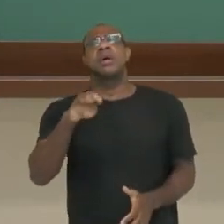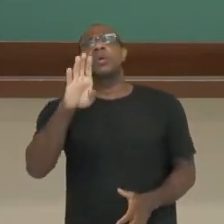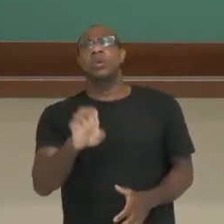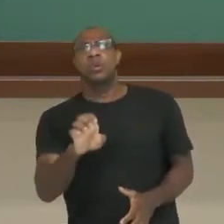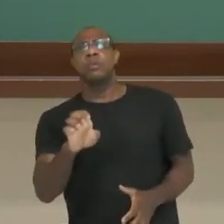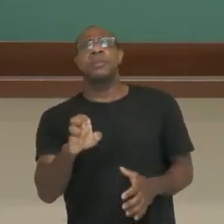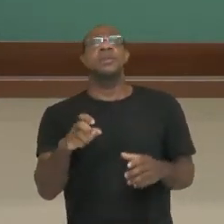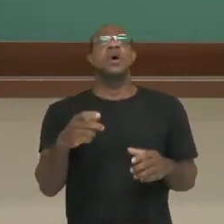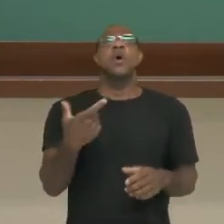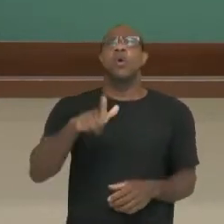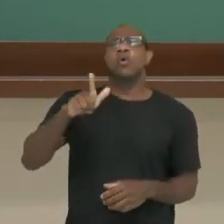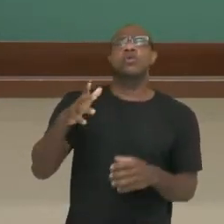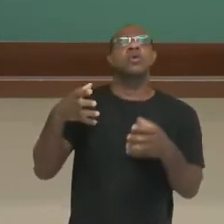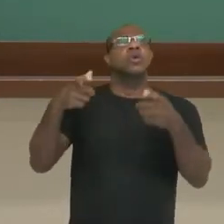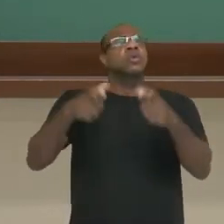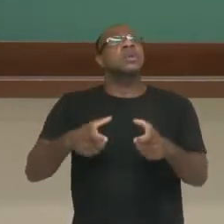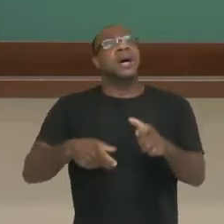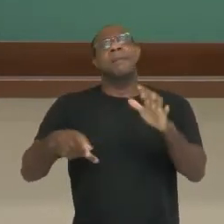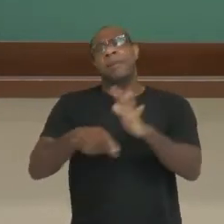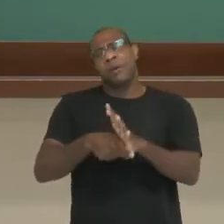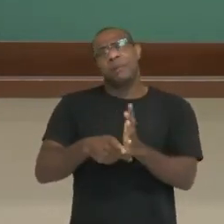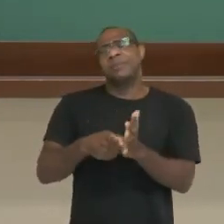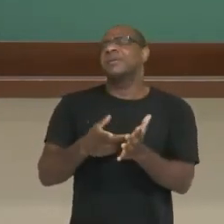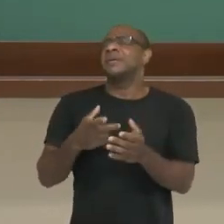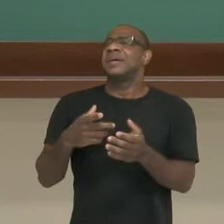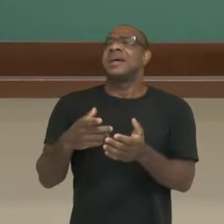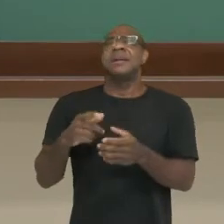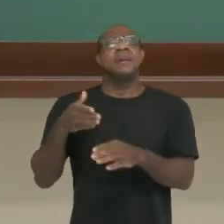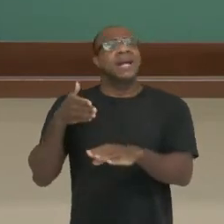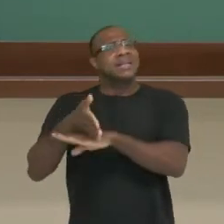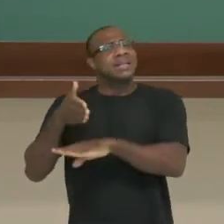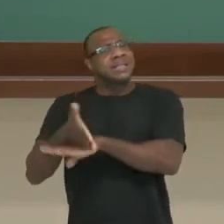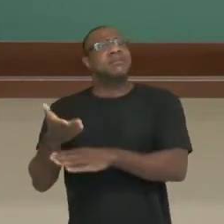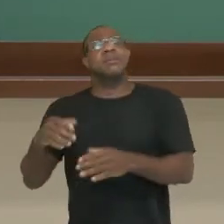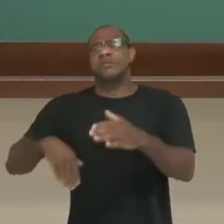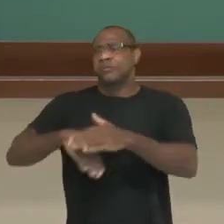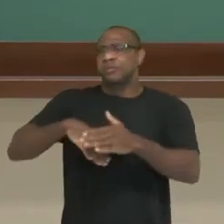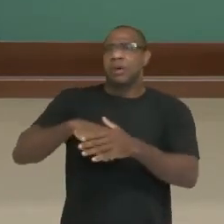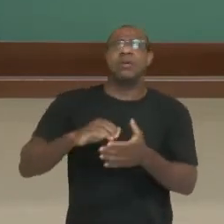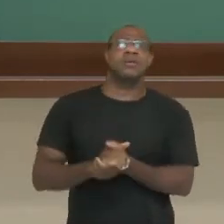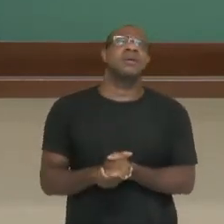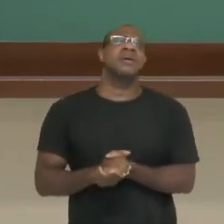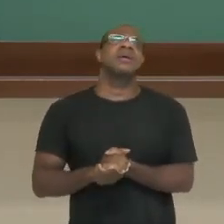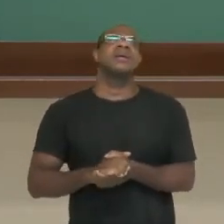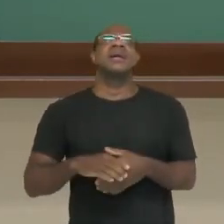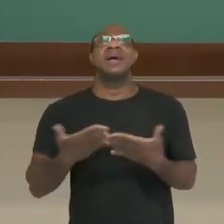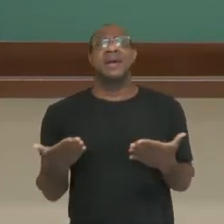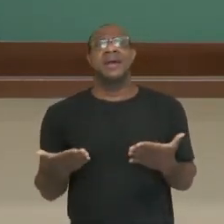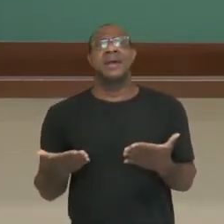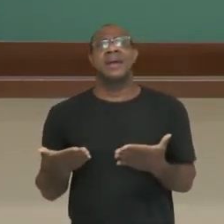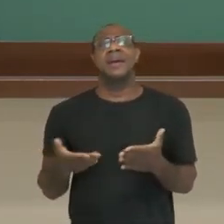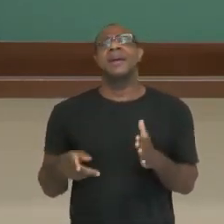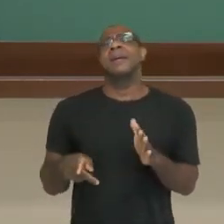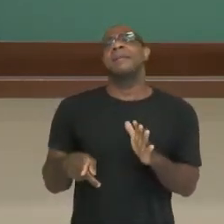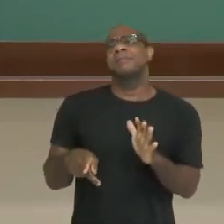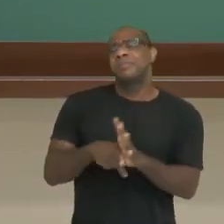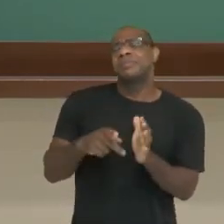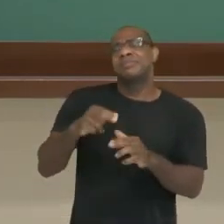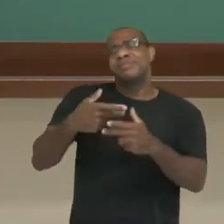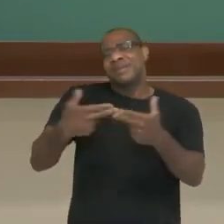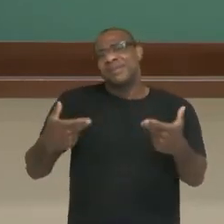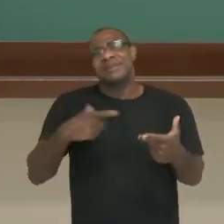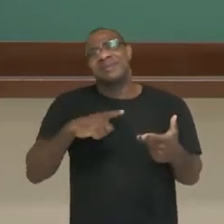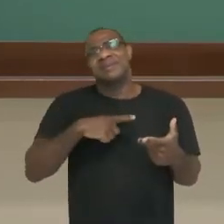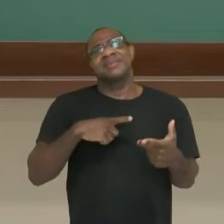menos acessíveis ao futebol, como uma ideia aí também de recompensa política àqueles elementos políticos que estivessem